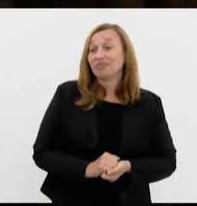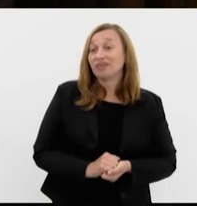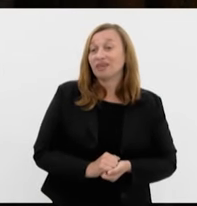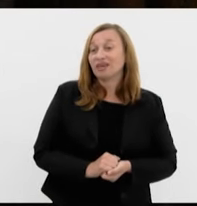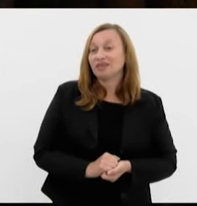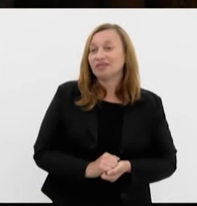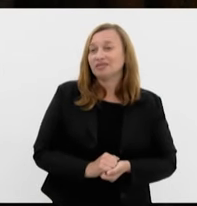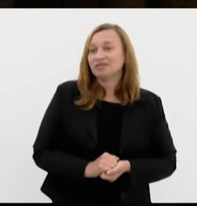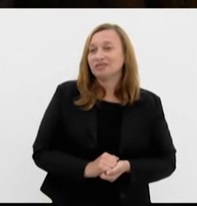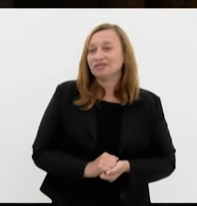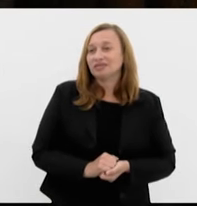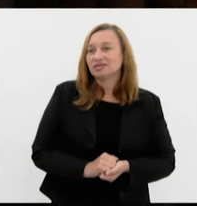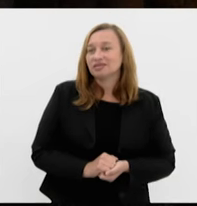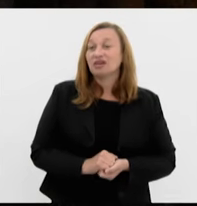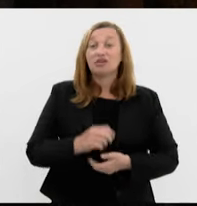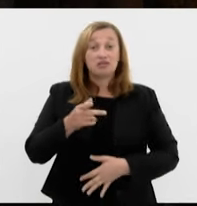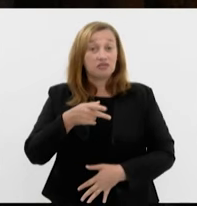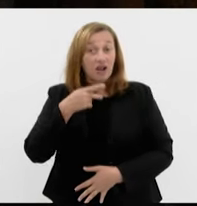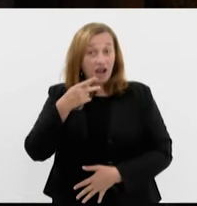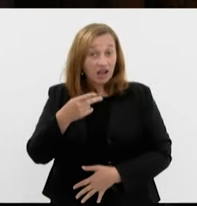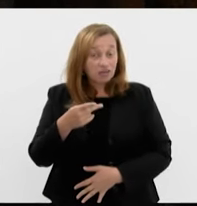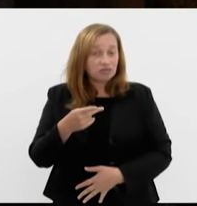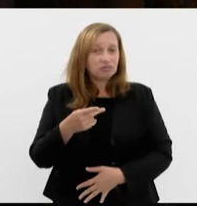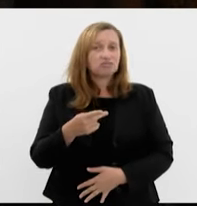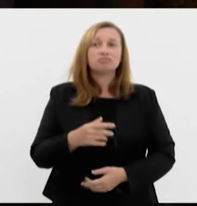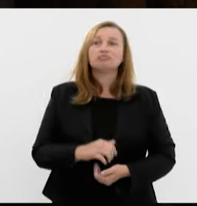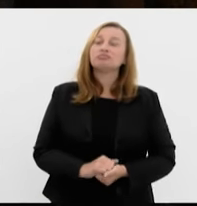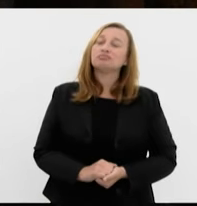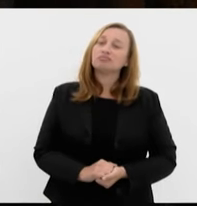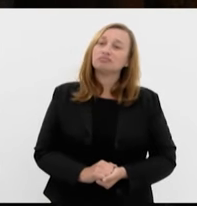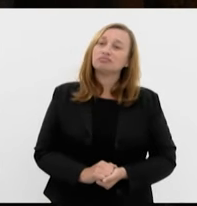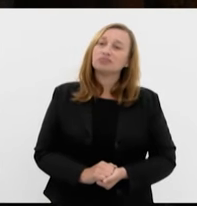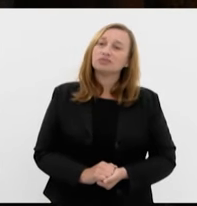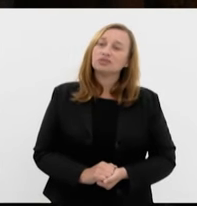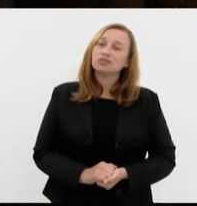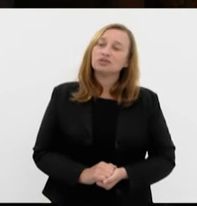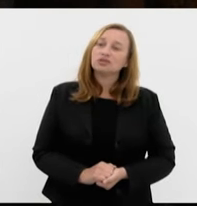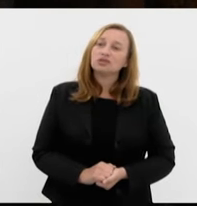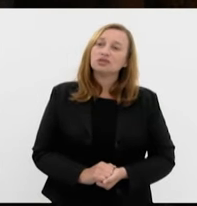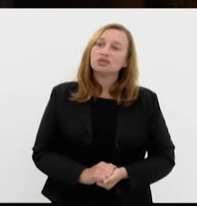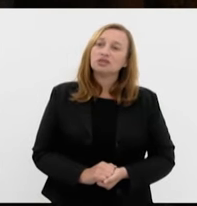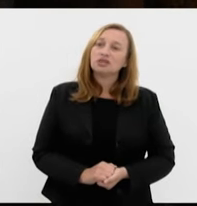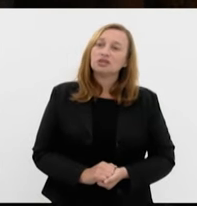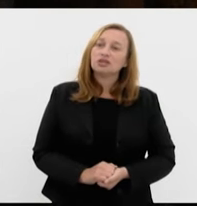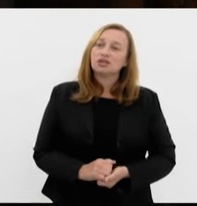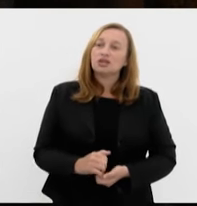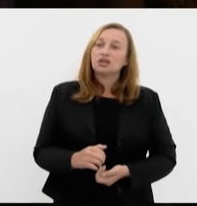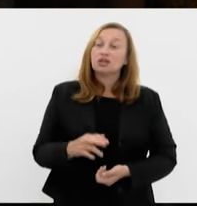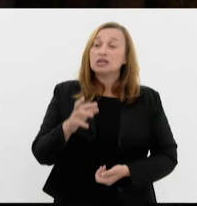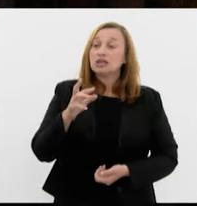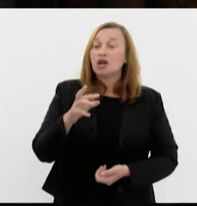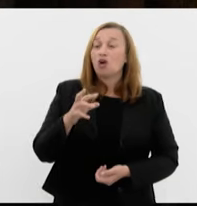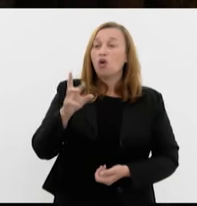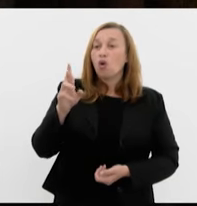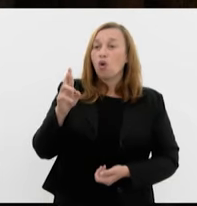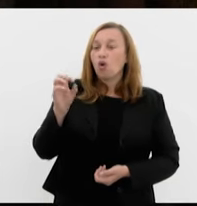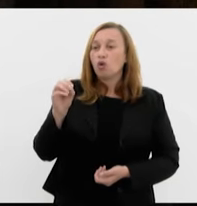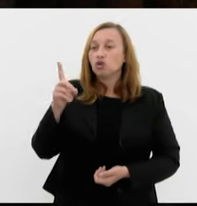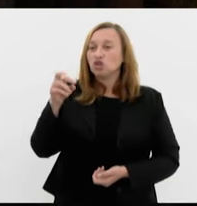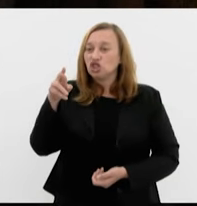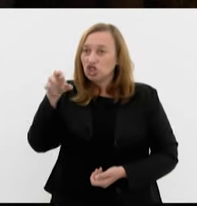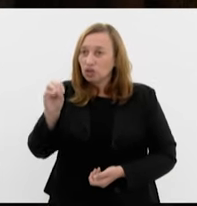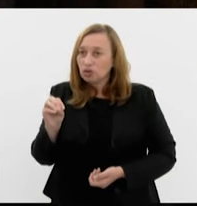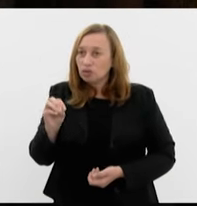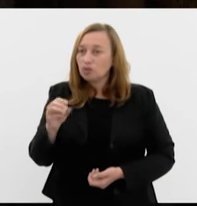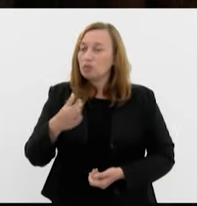que refuto com veemência as palavras do Senor Rodrigo Neves fica aqui o meu apoio ao